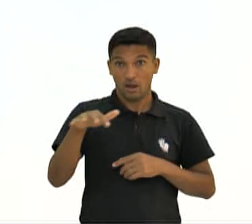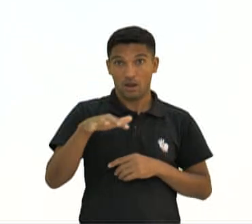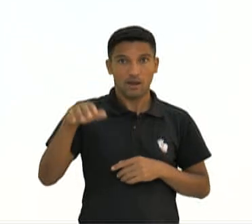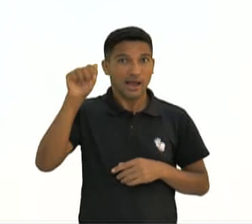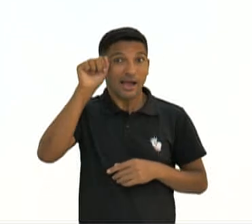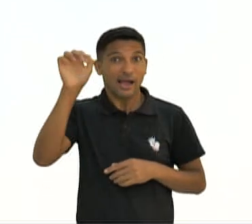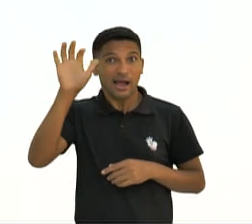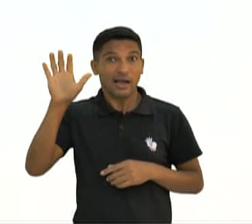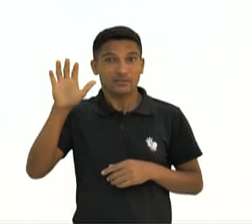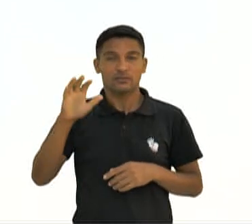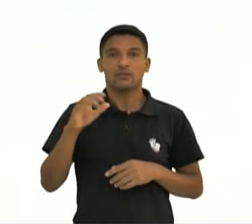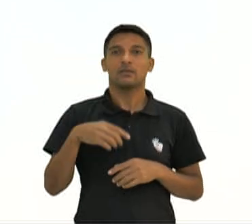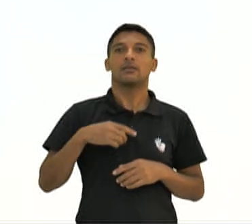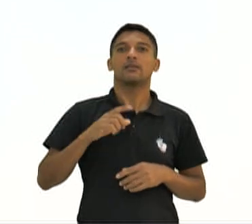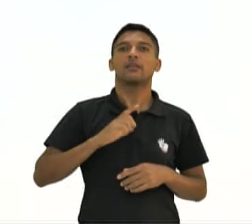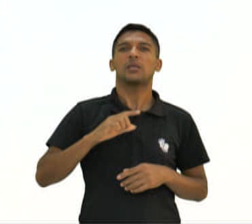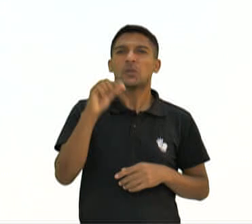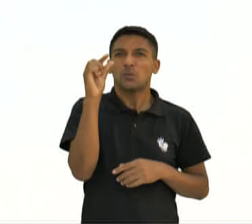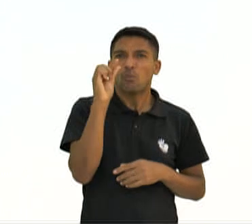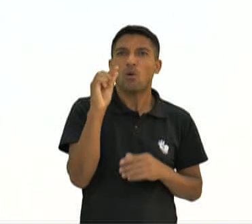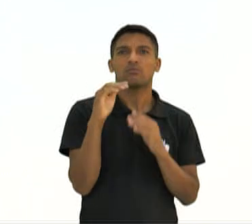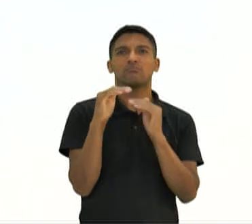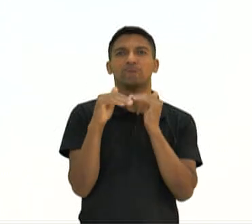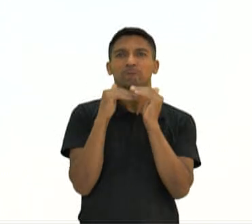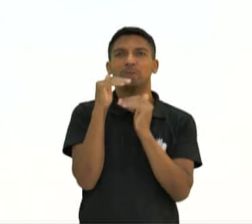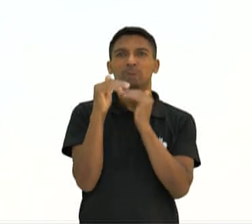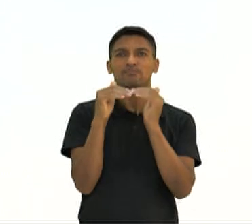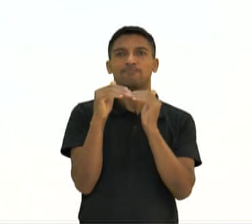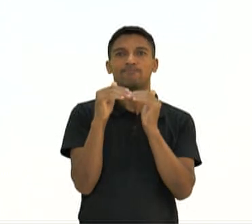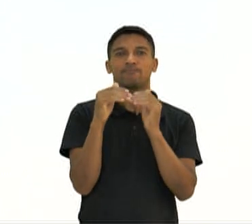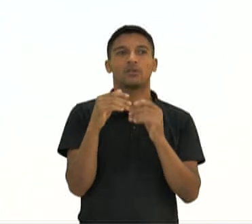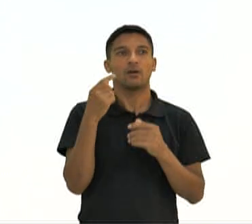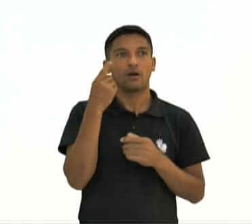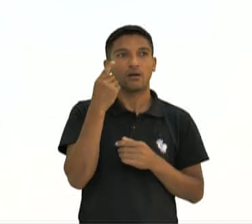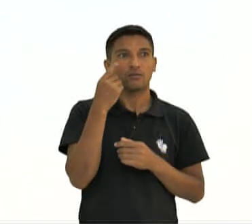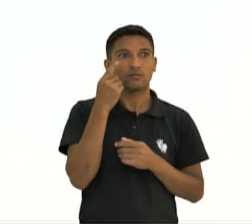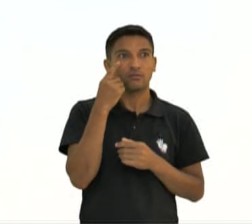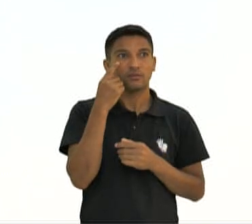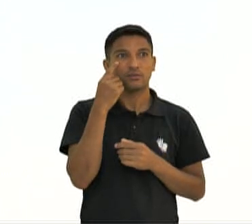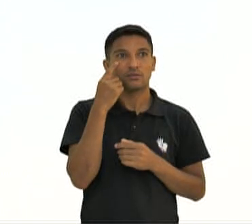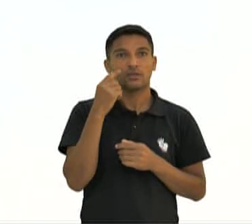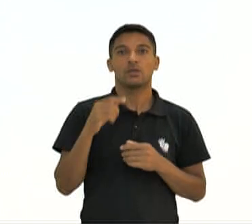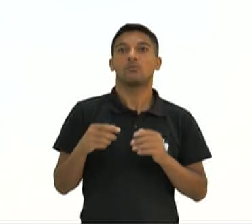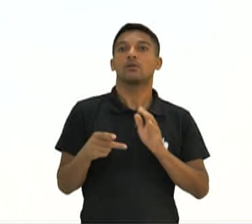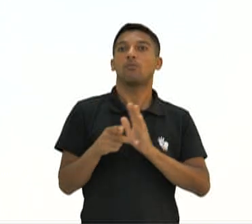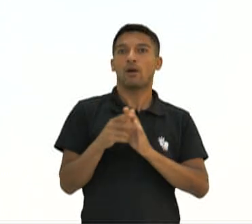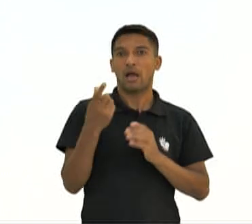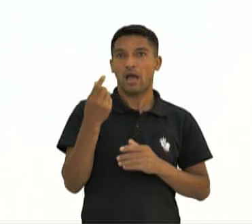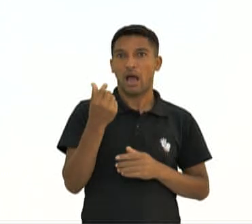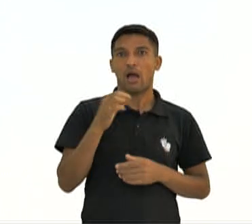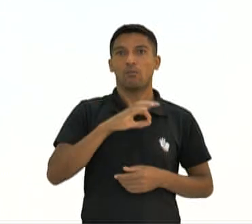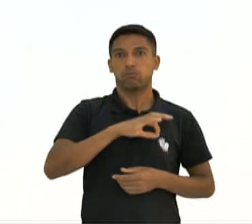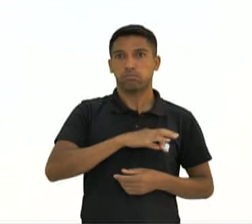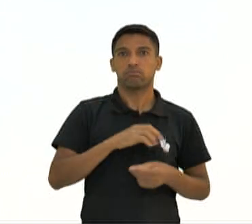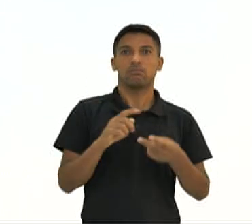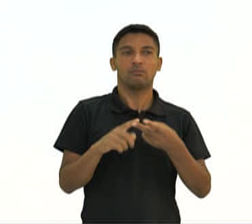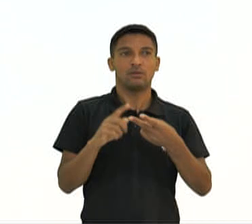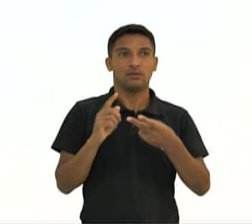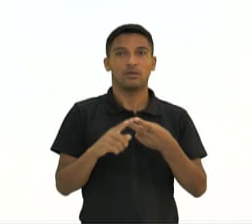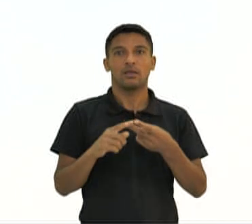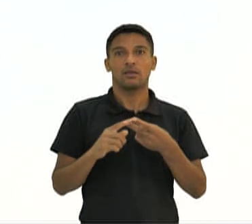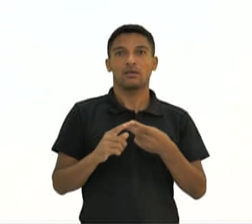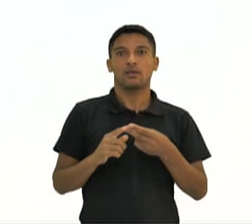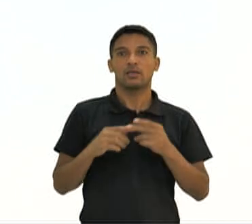sociais, alfabetização, expectativa de vida, renda per capita, mortalidade infantil, entre outros. Que região é essa da Ásia?